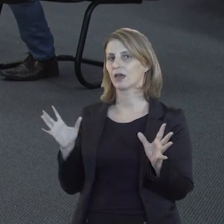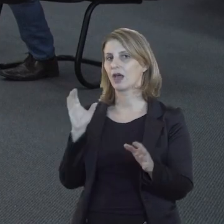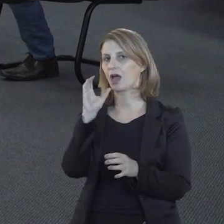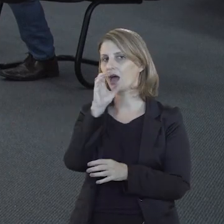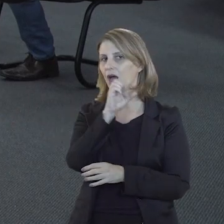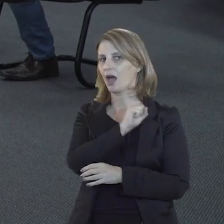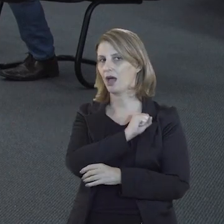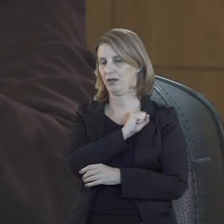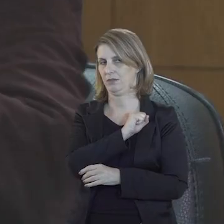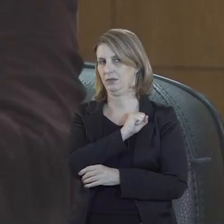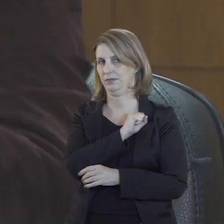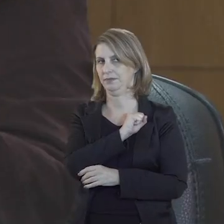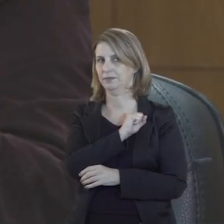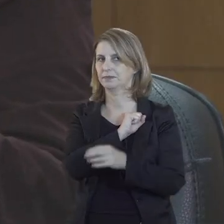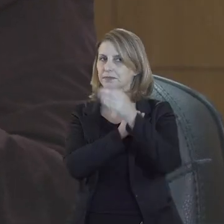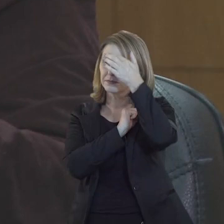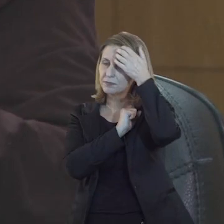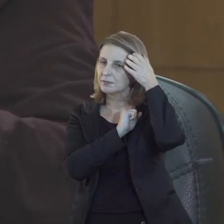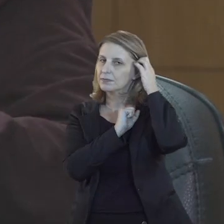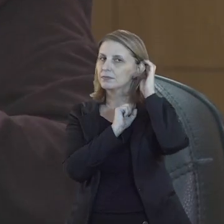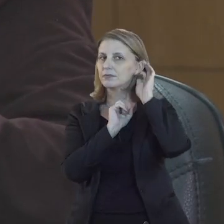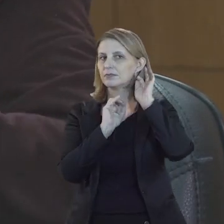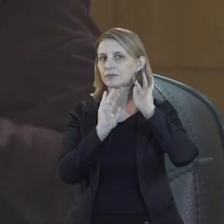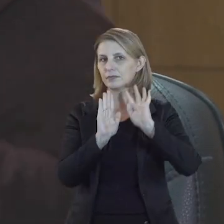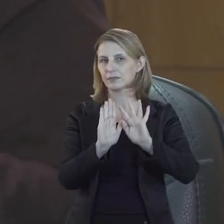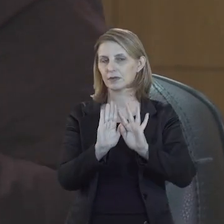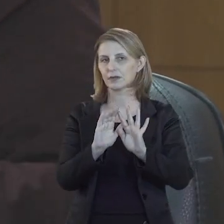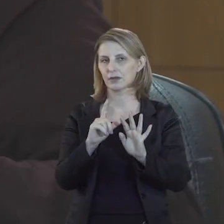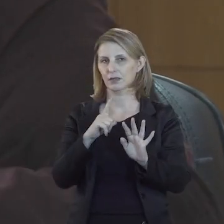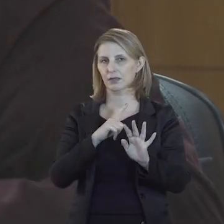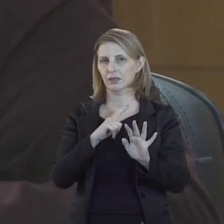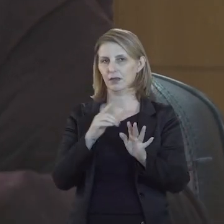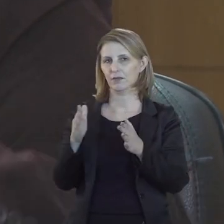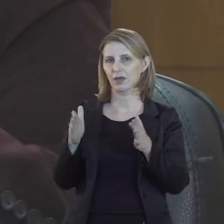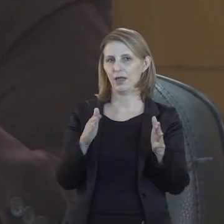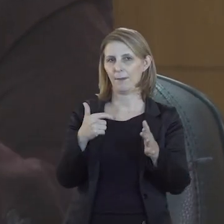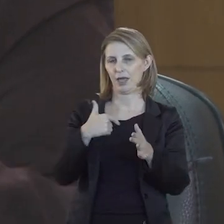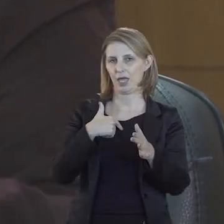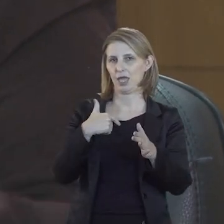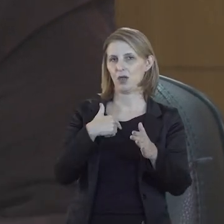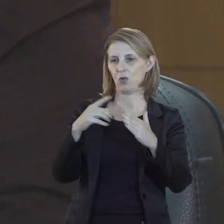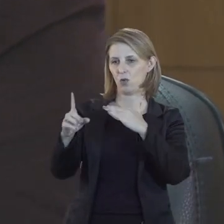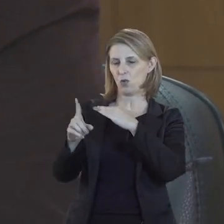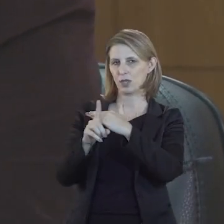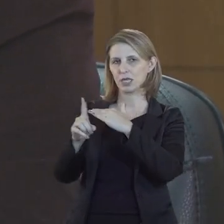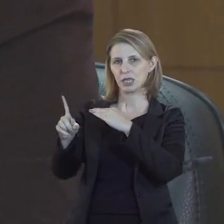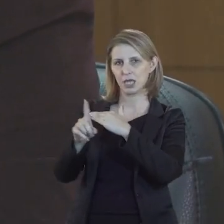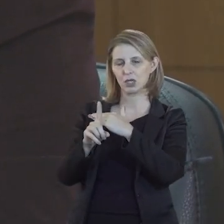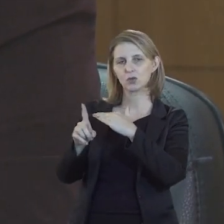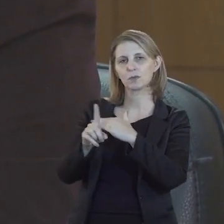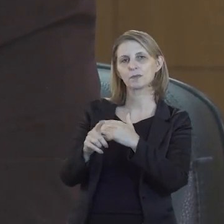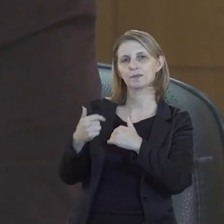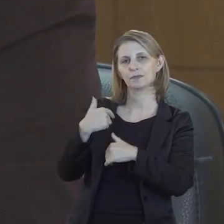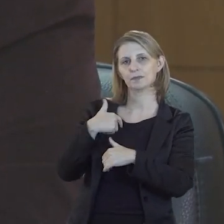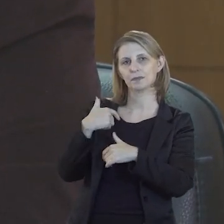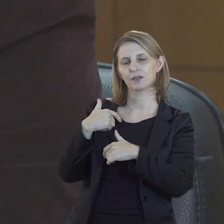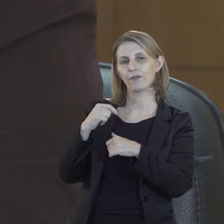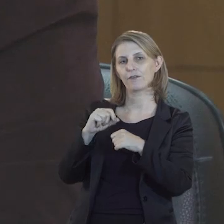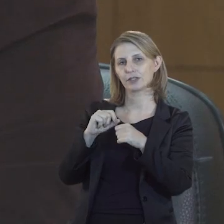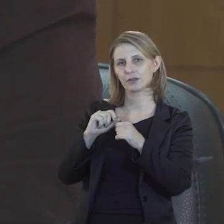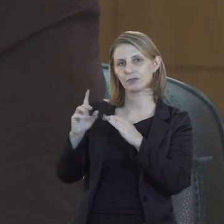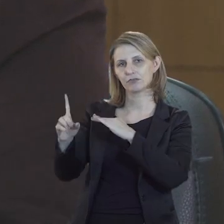Eu vou tentar ser muito breve, me expondo. Durante algum tempo eu estava